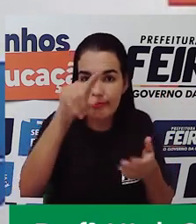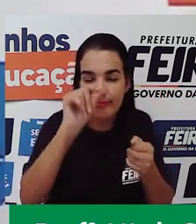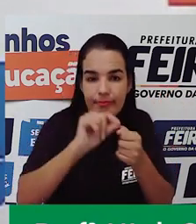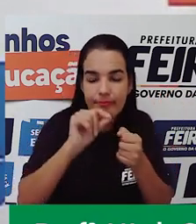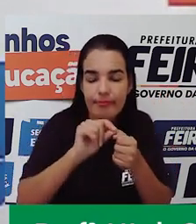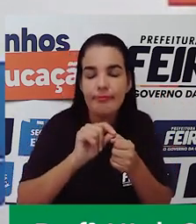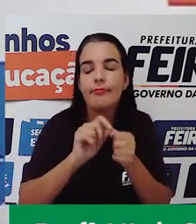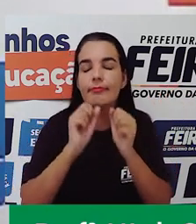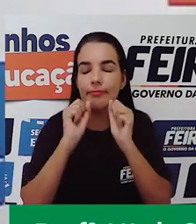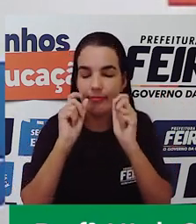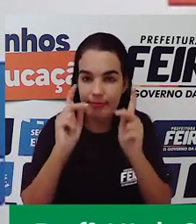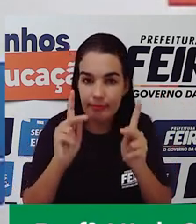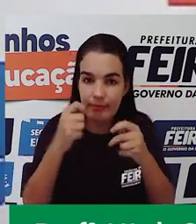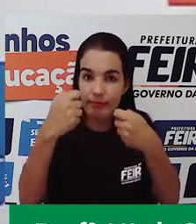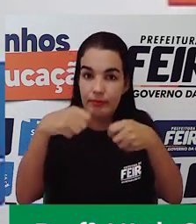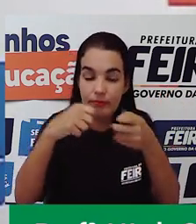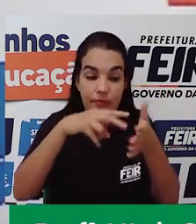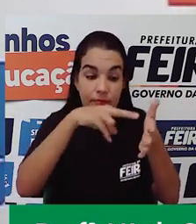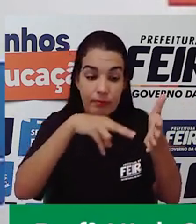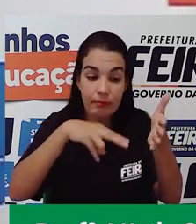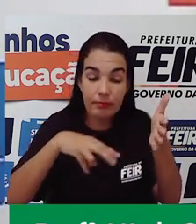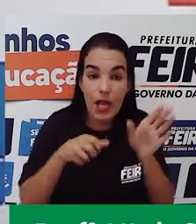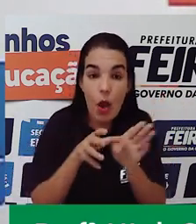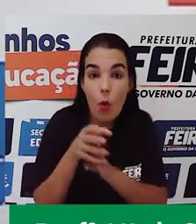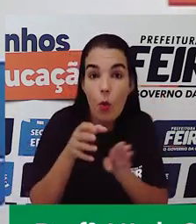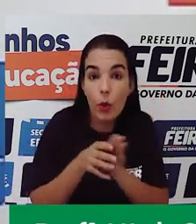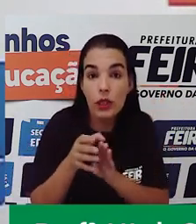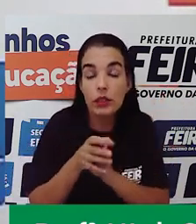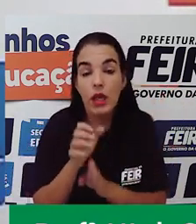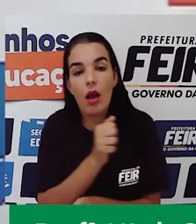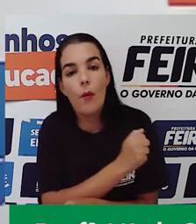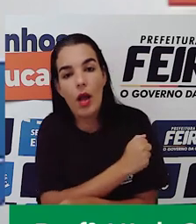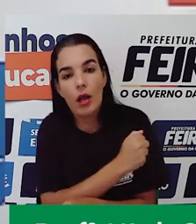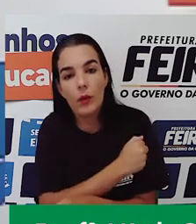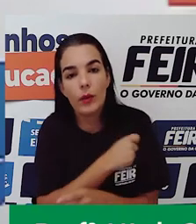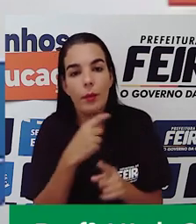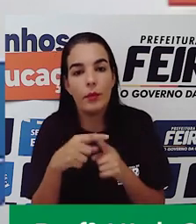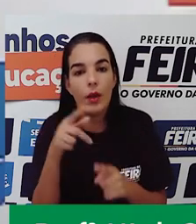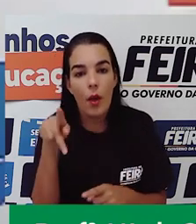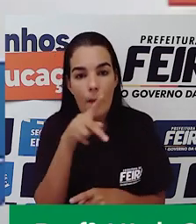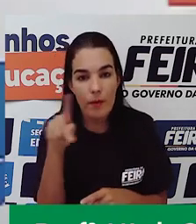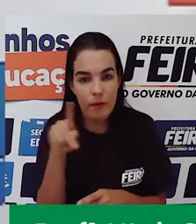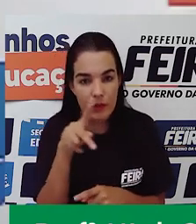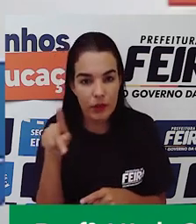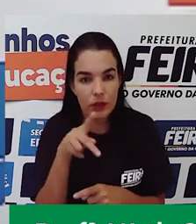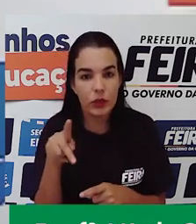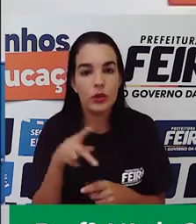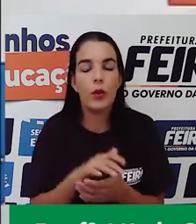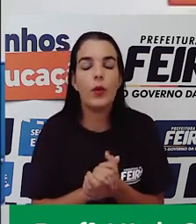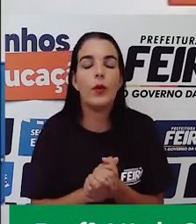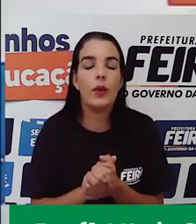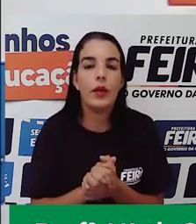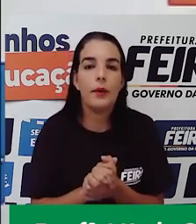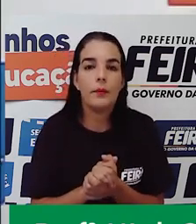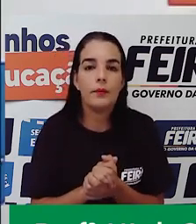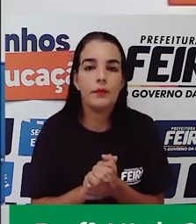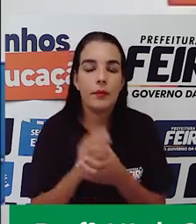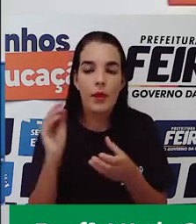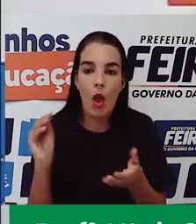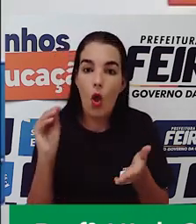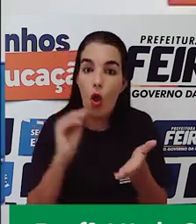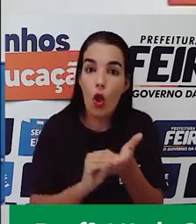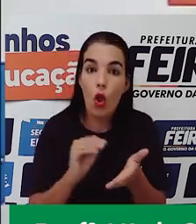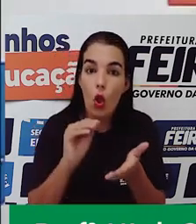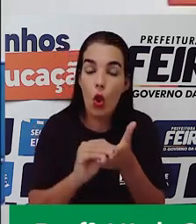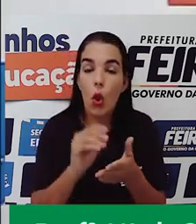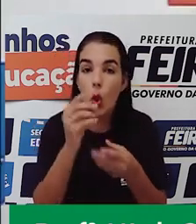atividade, leiam as orientações dos alunos que o professor colocou aí, a sua professora ou seu professor colocou aí